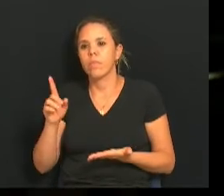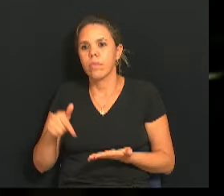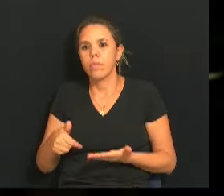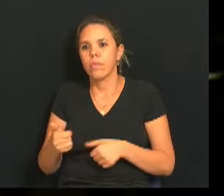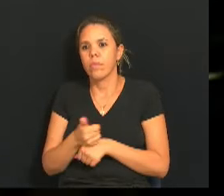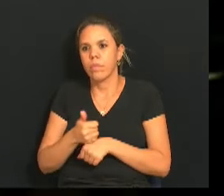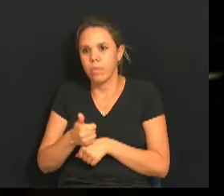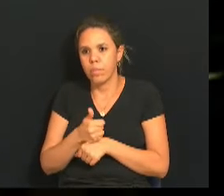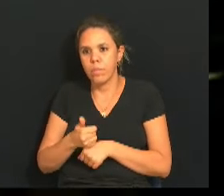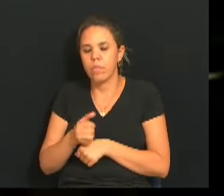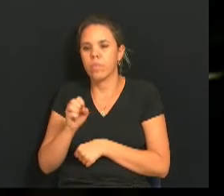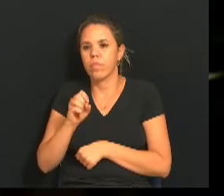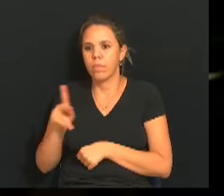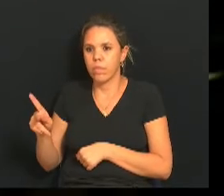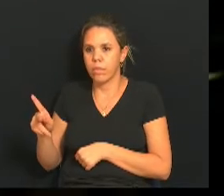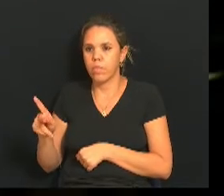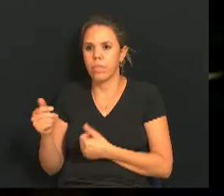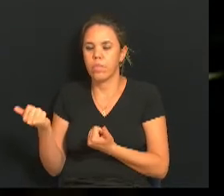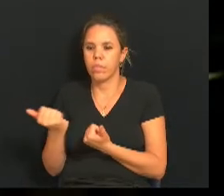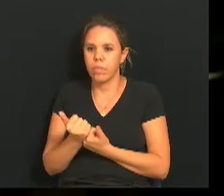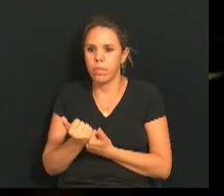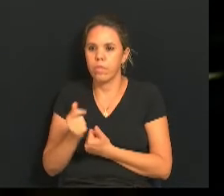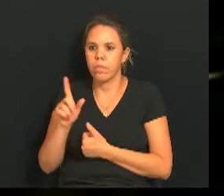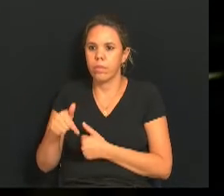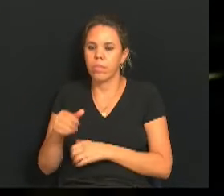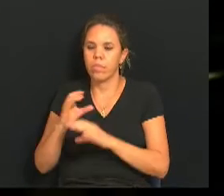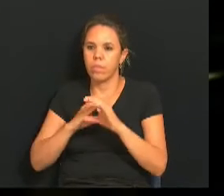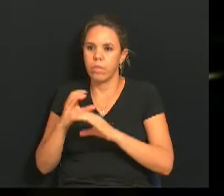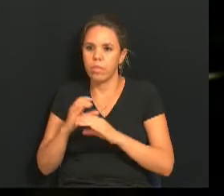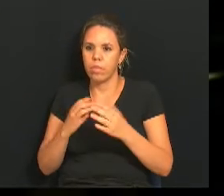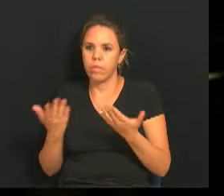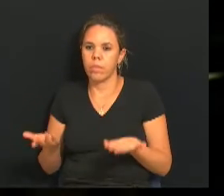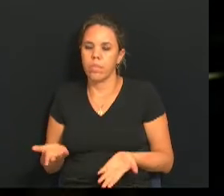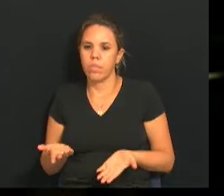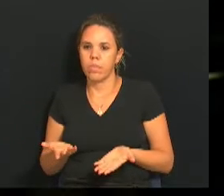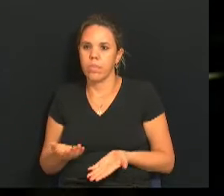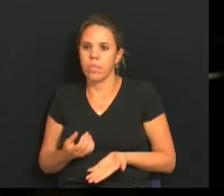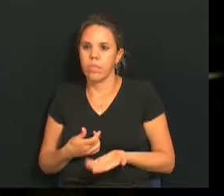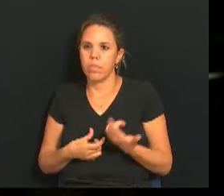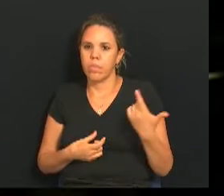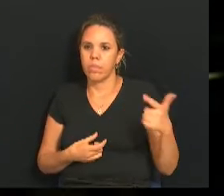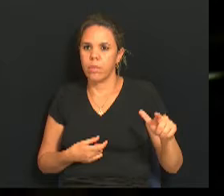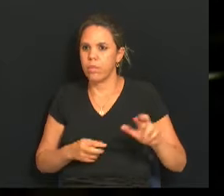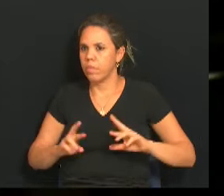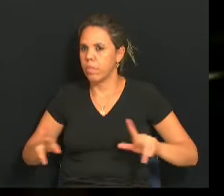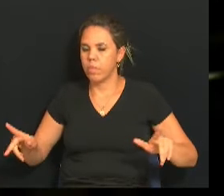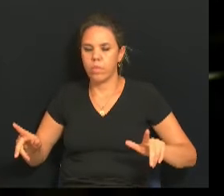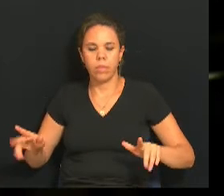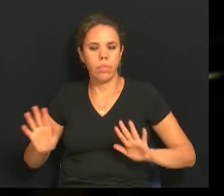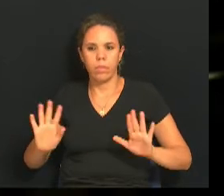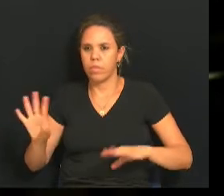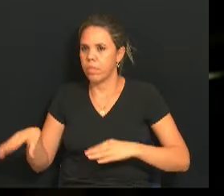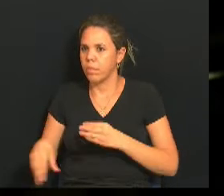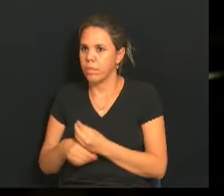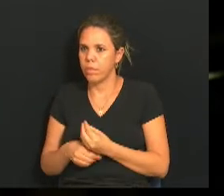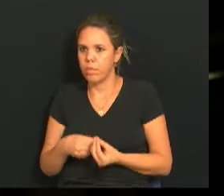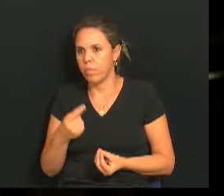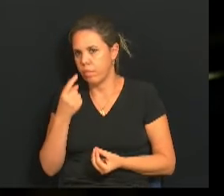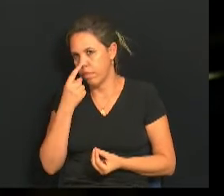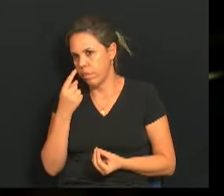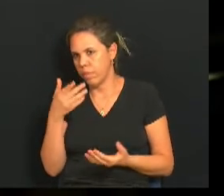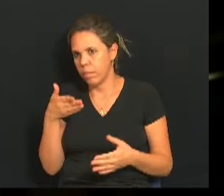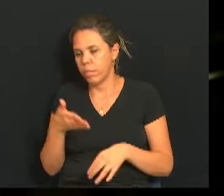OP, vice-direção, como cargos de concurso público, sem qualquer outro personagem aí que possa remeter para